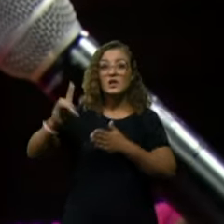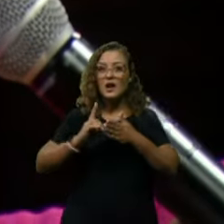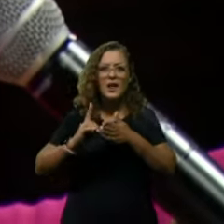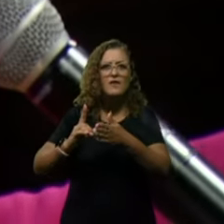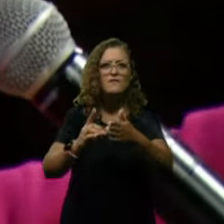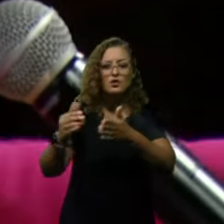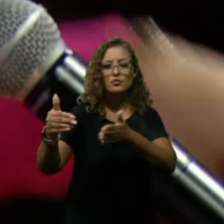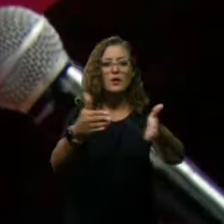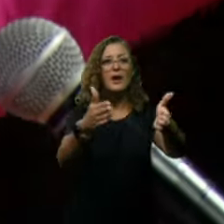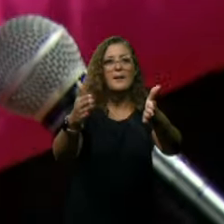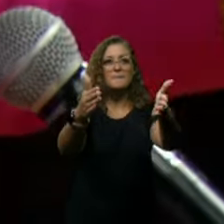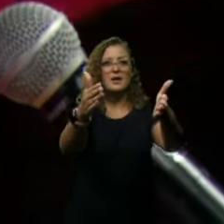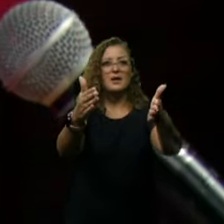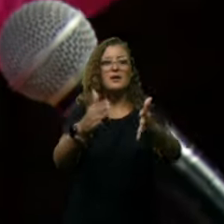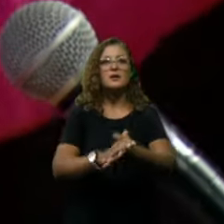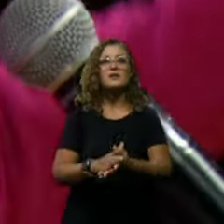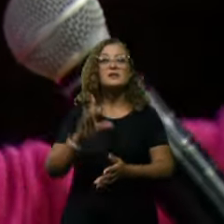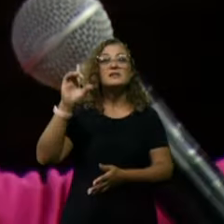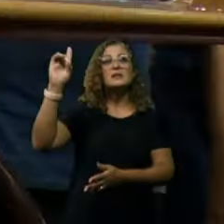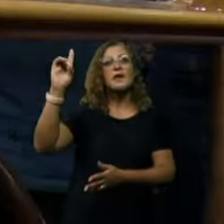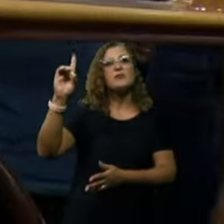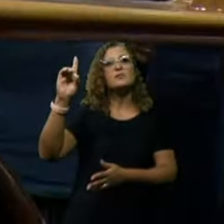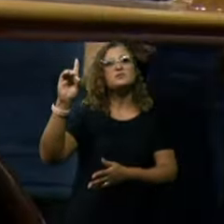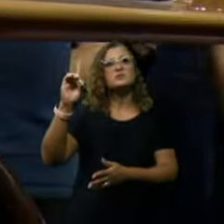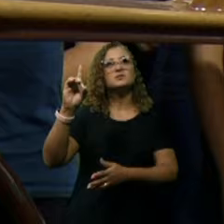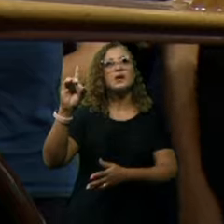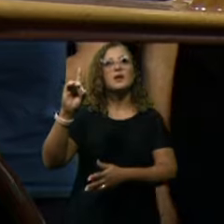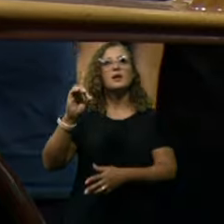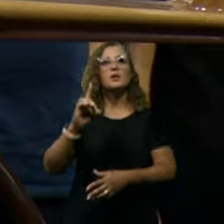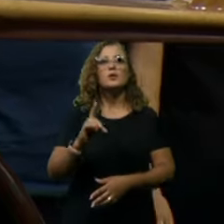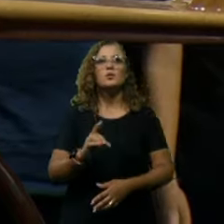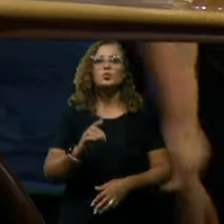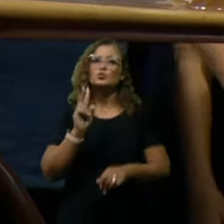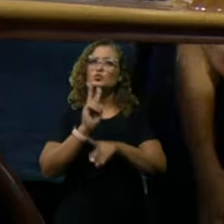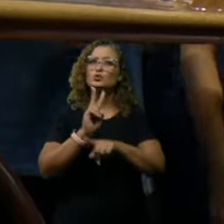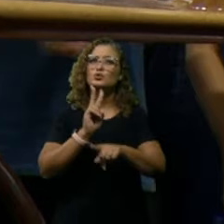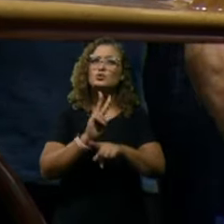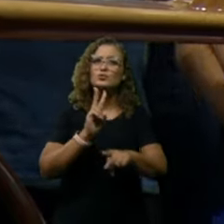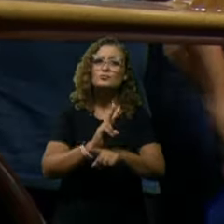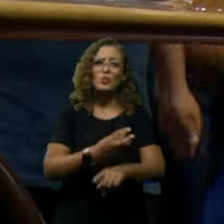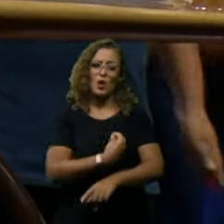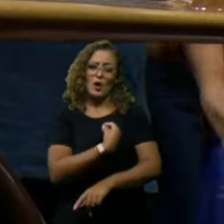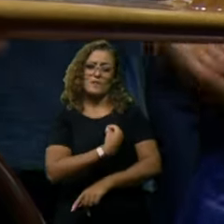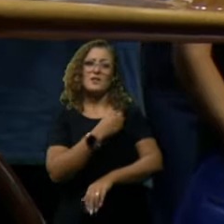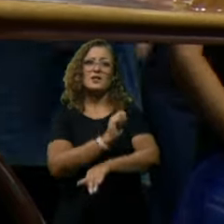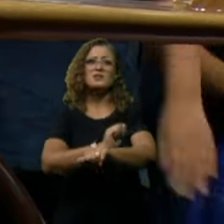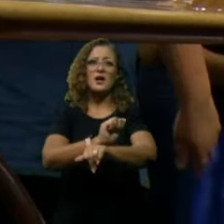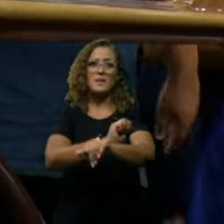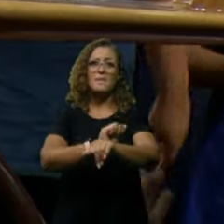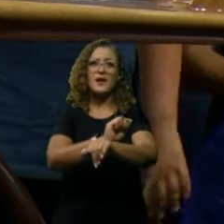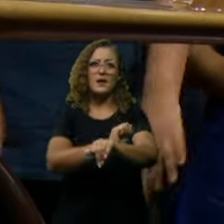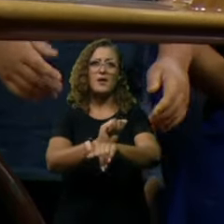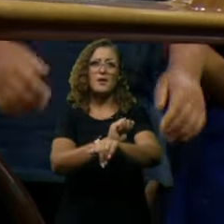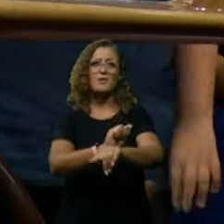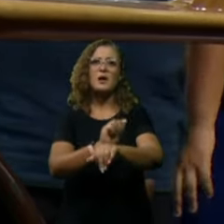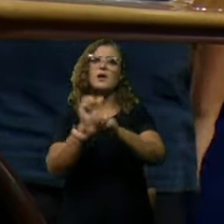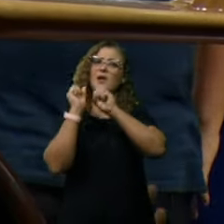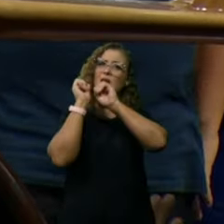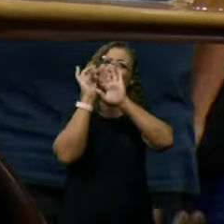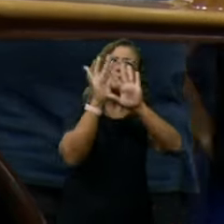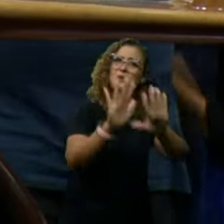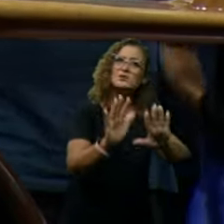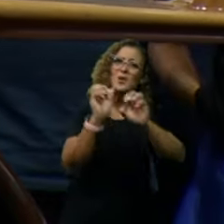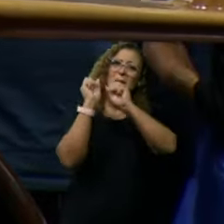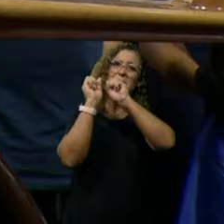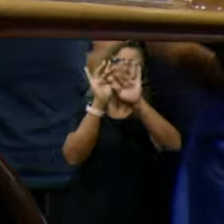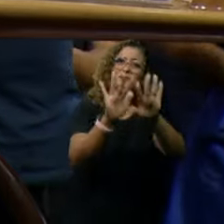concluir Camille eu não entendi é promessa em cima de Promessa é quando Deus Nem cumpriu o da primeira etapa E já tá ajudando a terceira da quarta vou lhe dizer porque